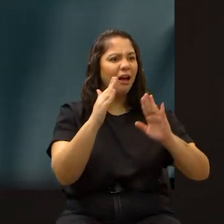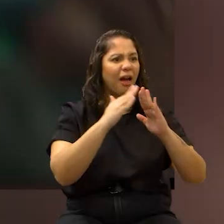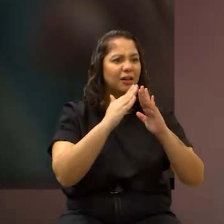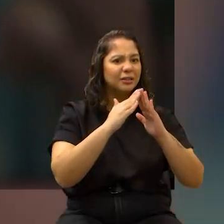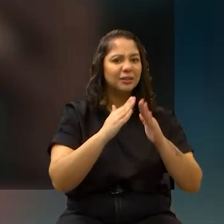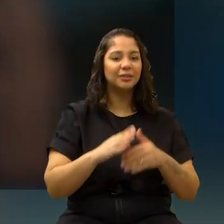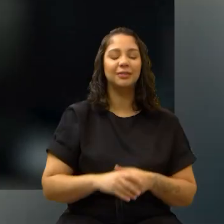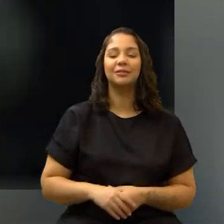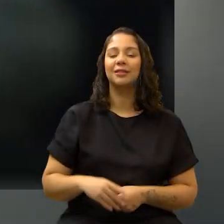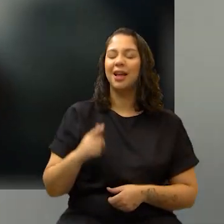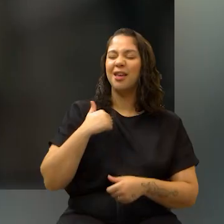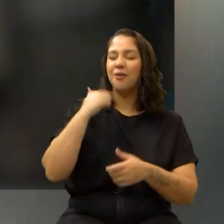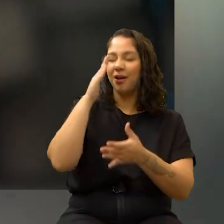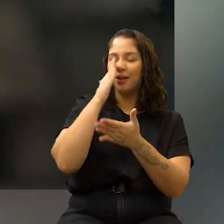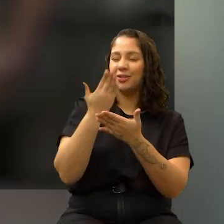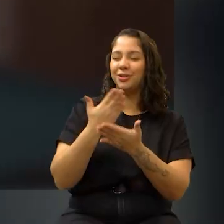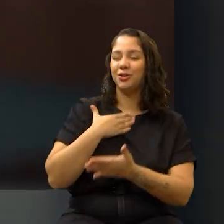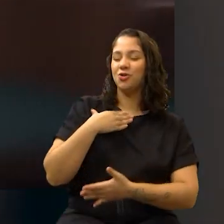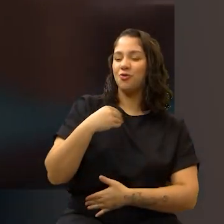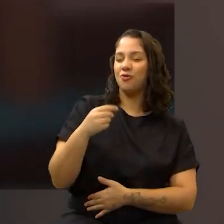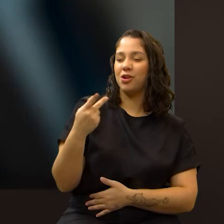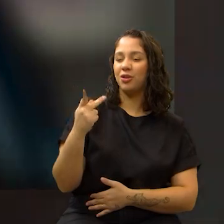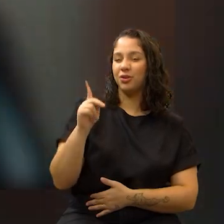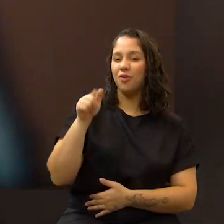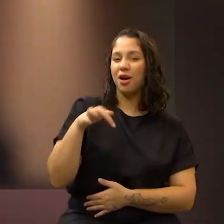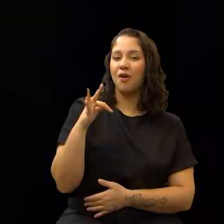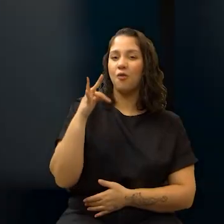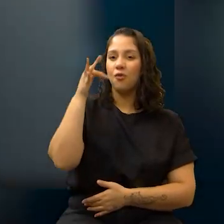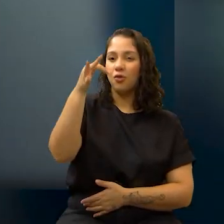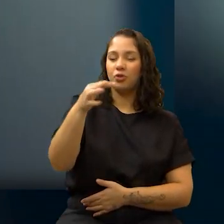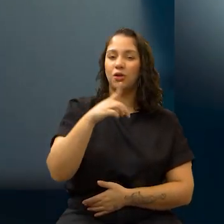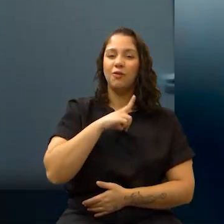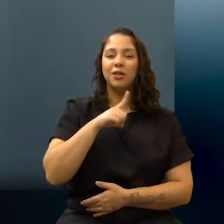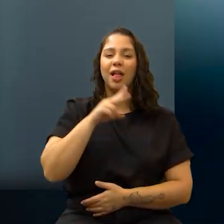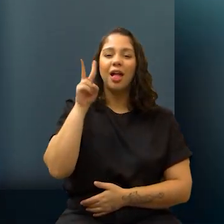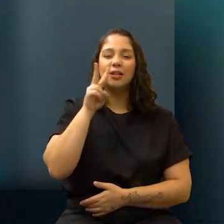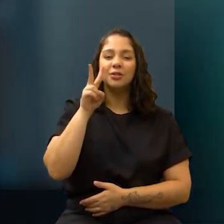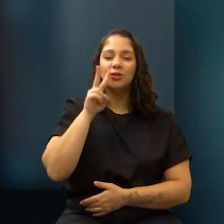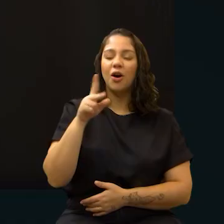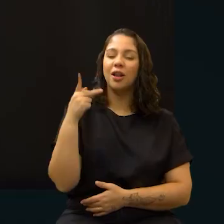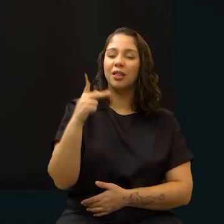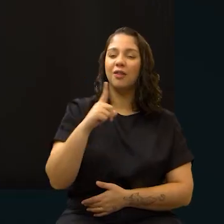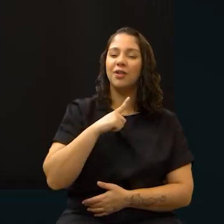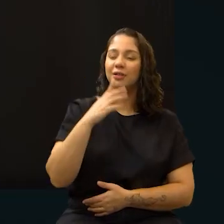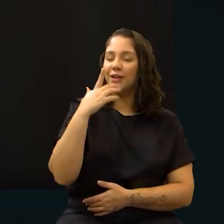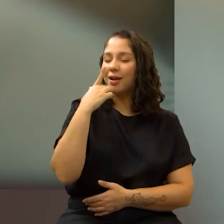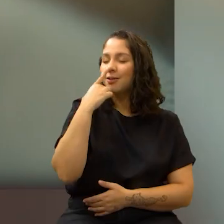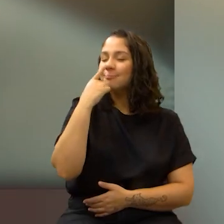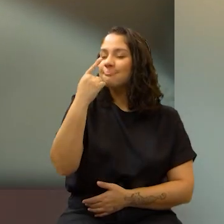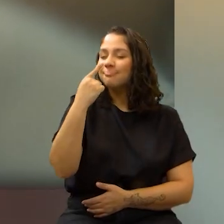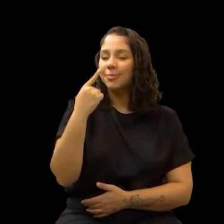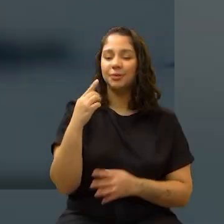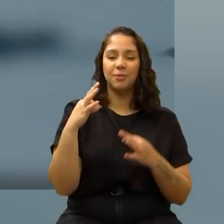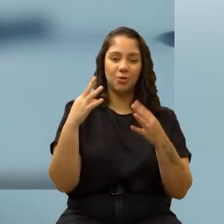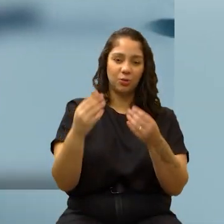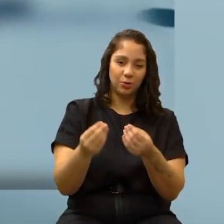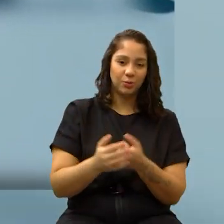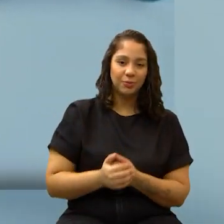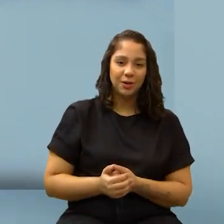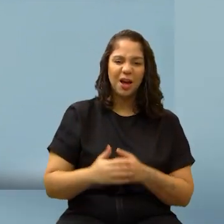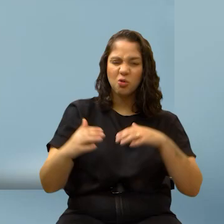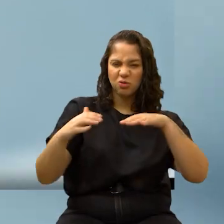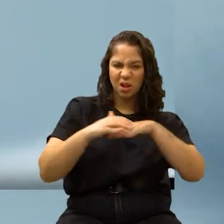Você foi até a casa! Eu acredito no seu filho. Acredito que ele seja o futuro. E a história dele vai nos